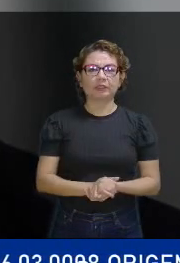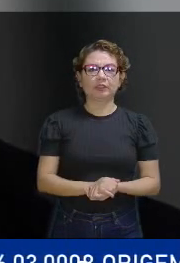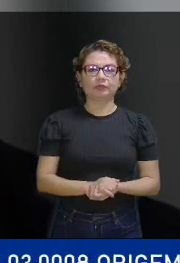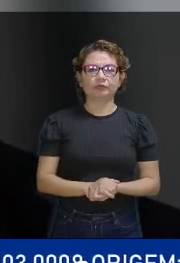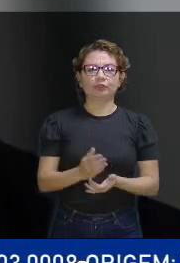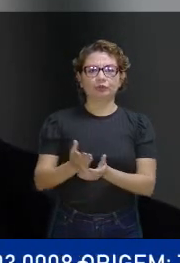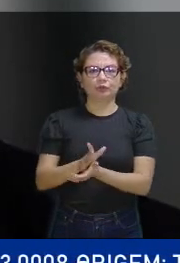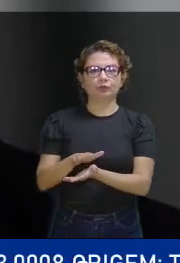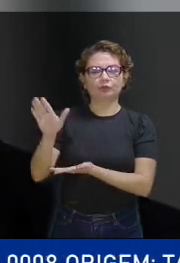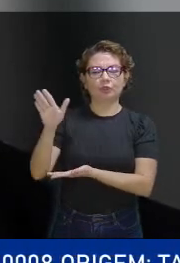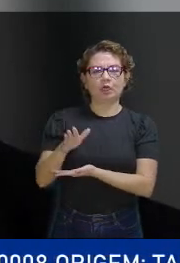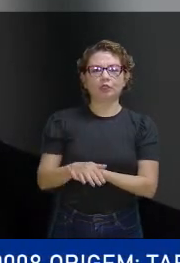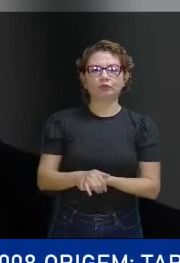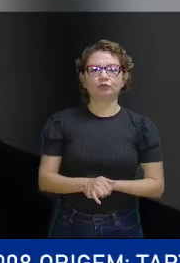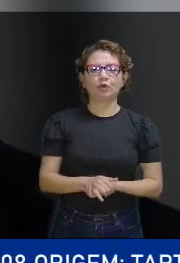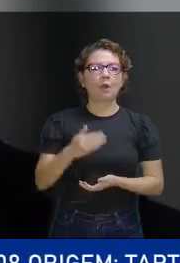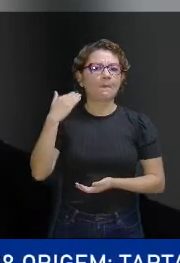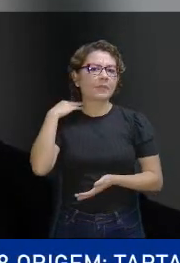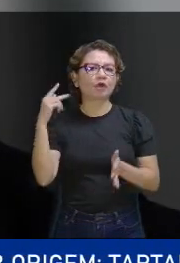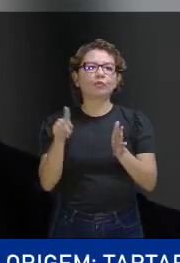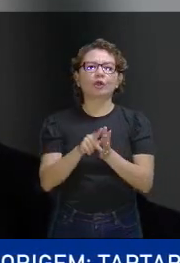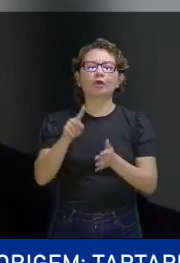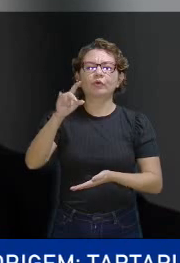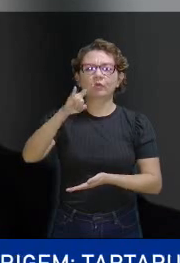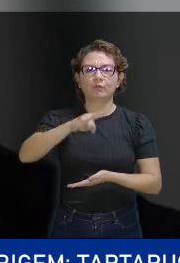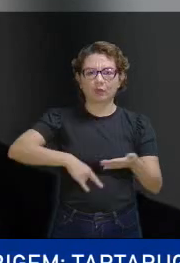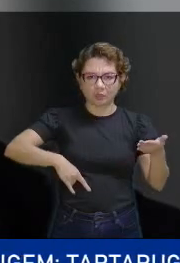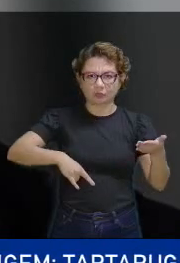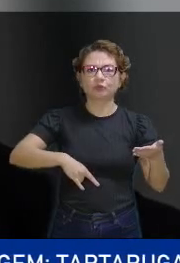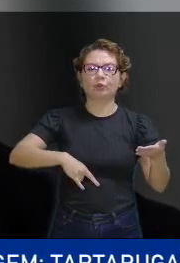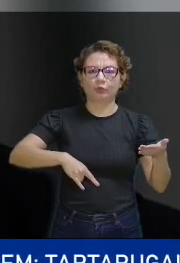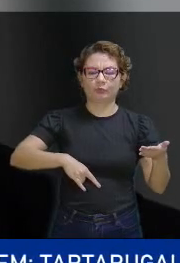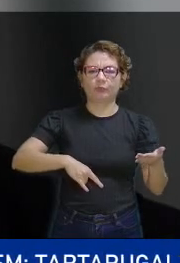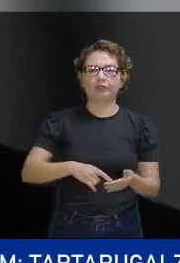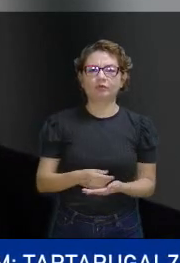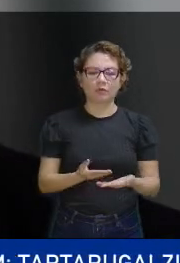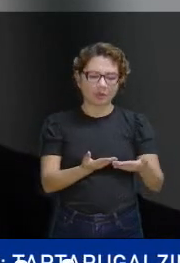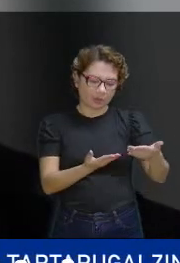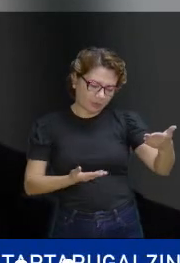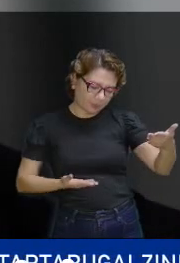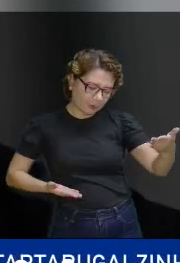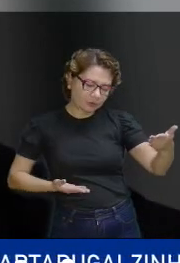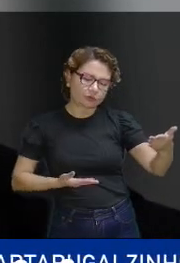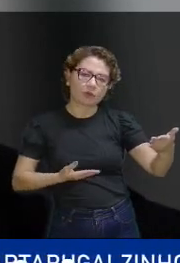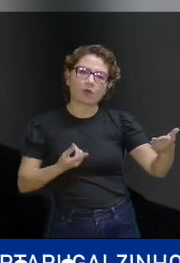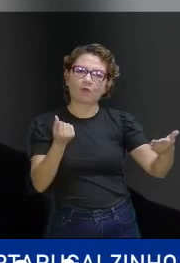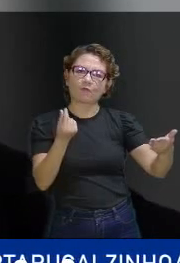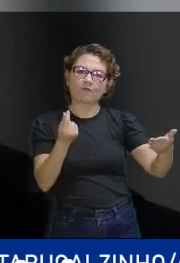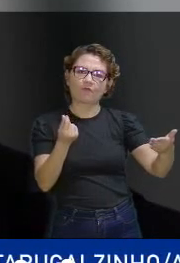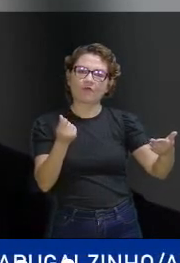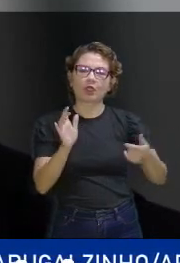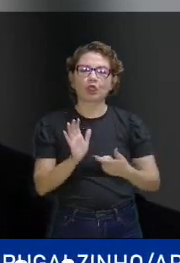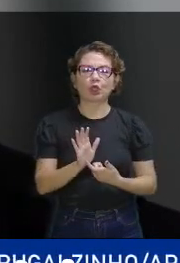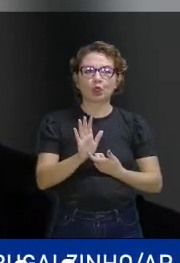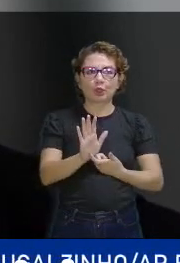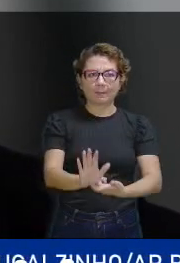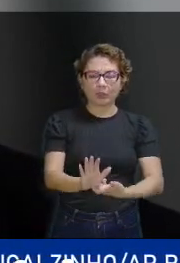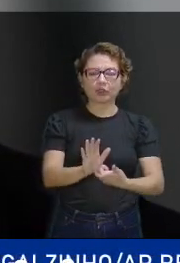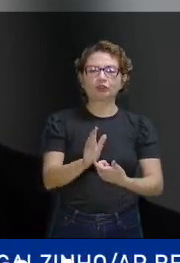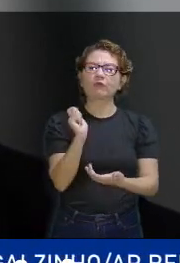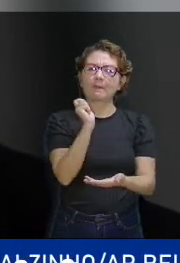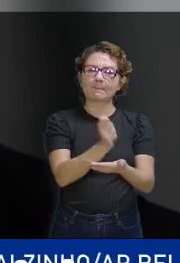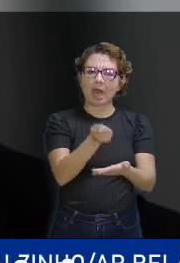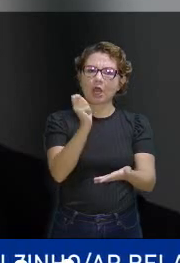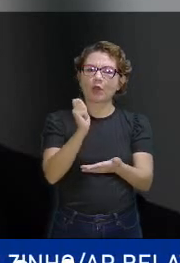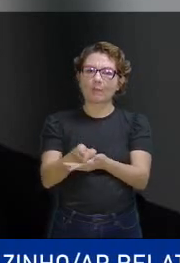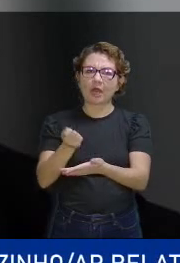autos comprovantes bancários e extratos financeiros que demonstram que os valores questionados foram devidamente pagos